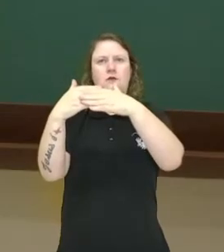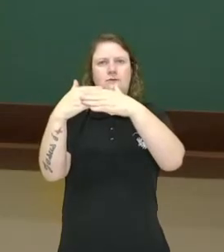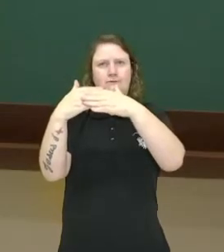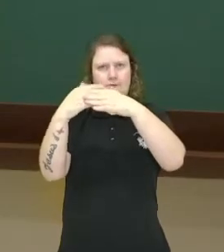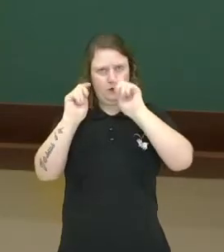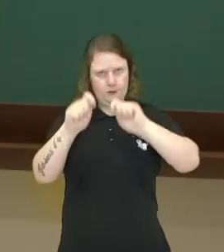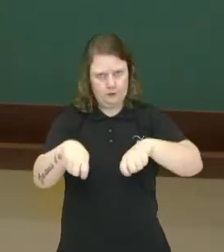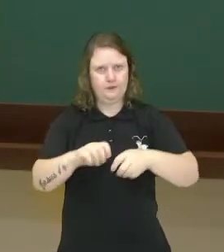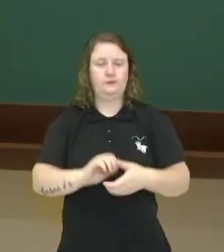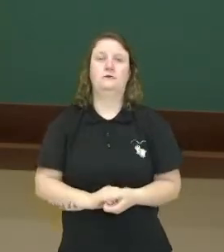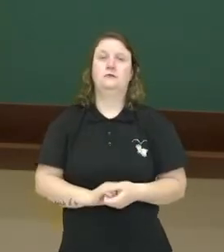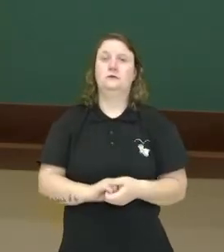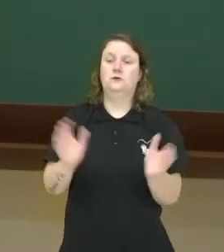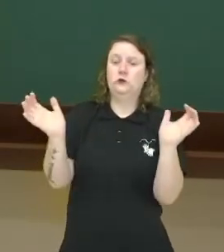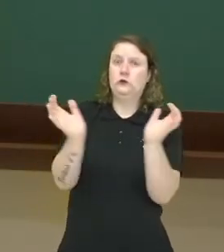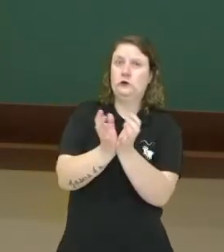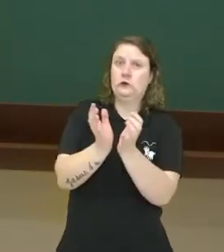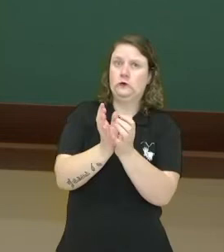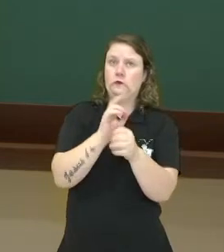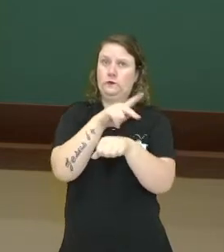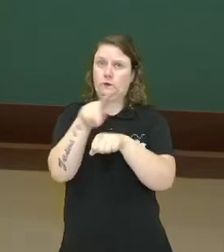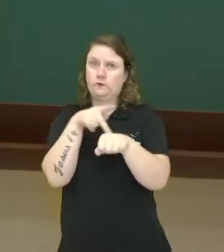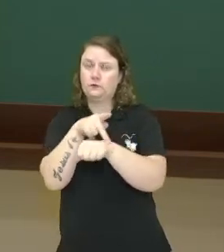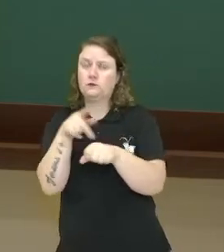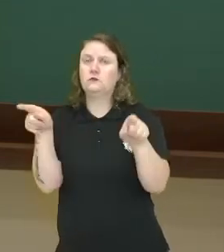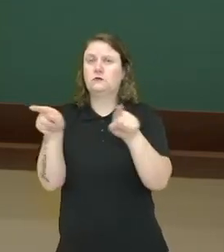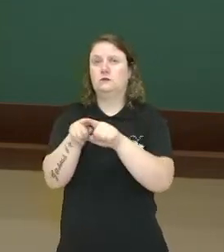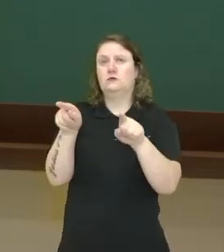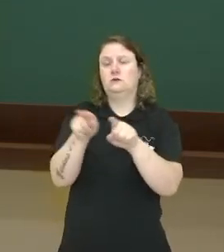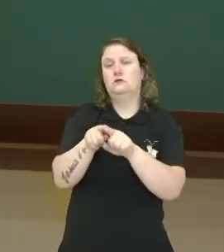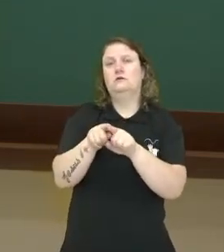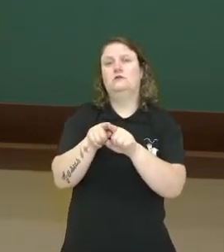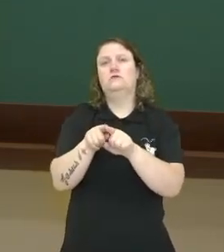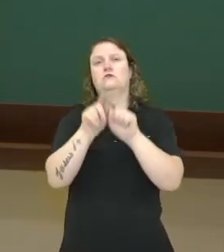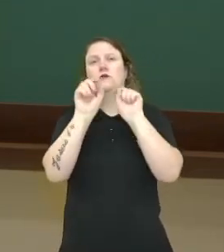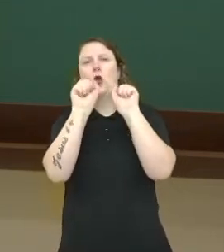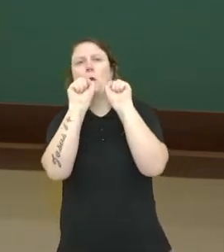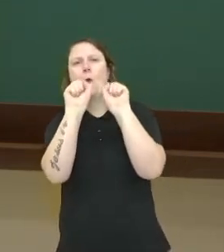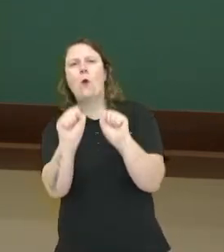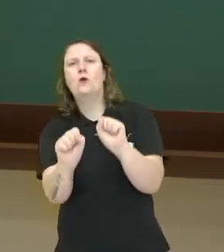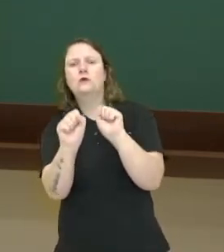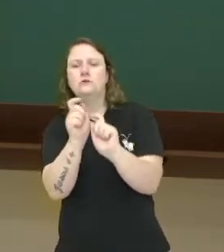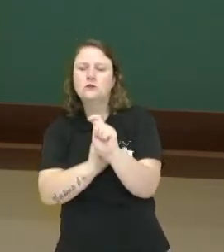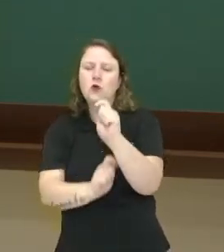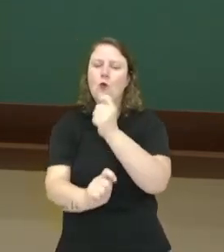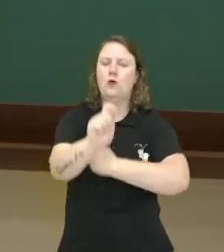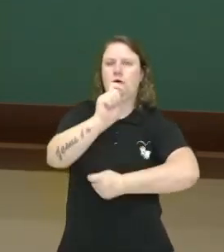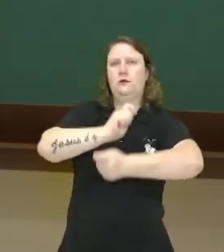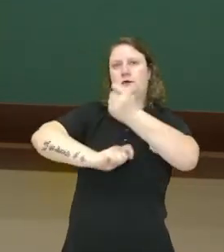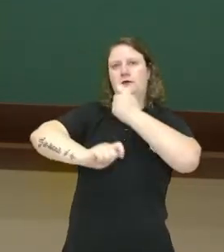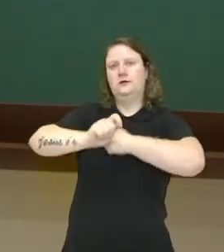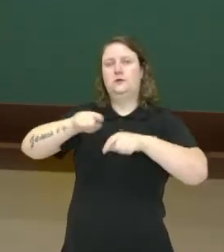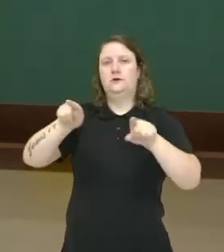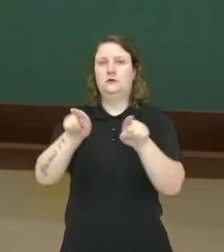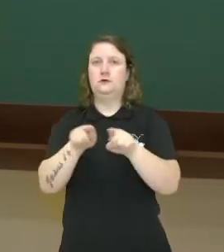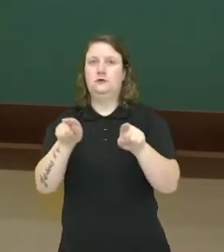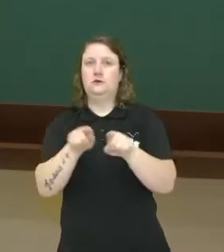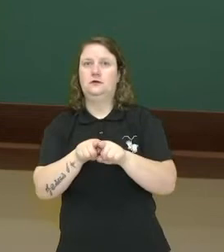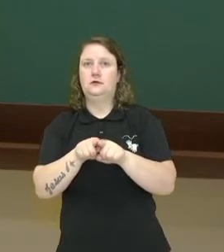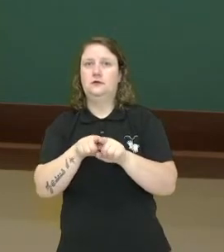de países que foi considerado nos últimos anos como potência econômica emergentes. Ou seja,